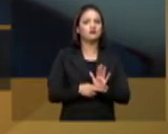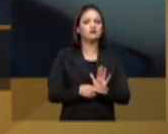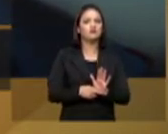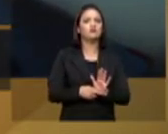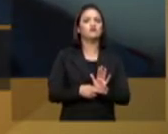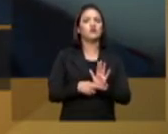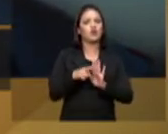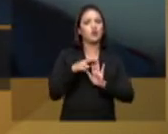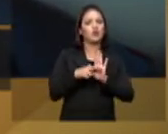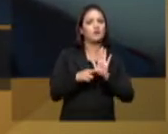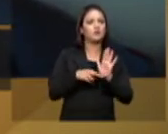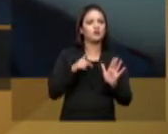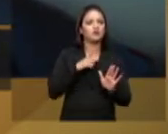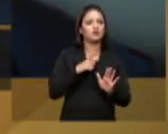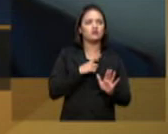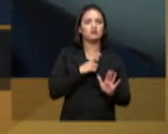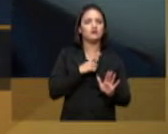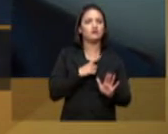praticabilidade e na